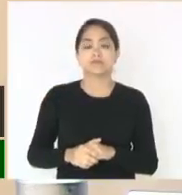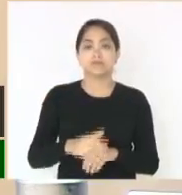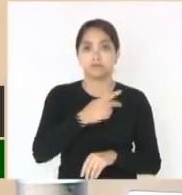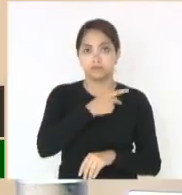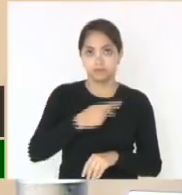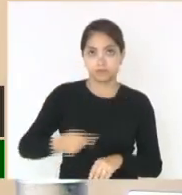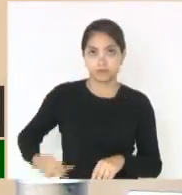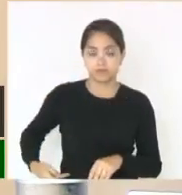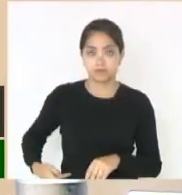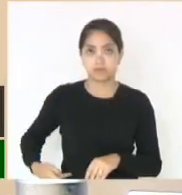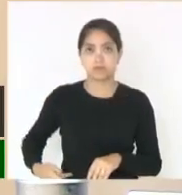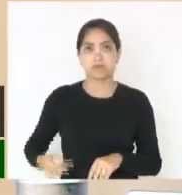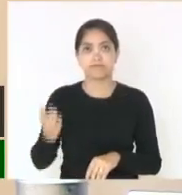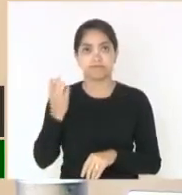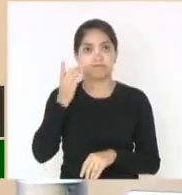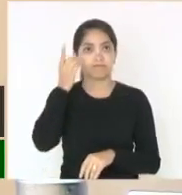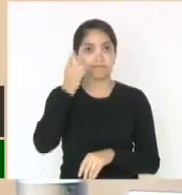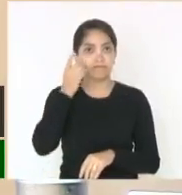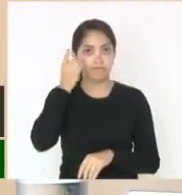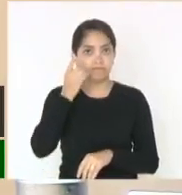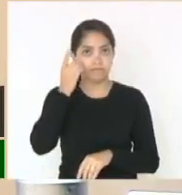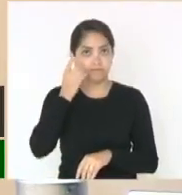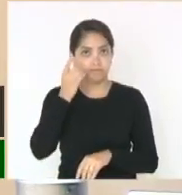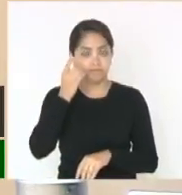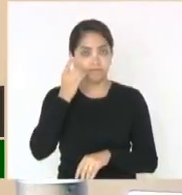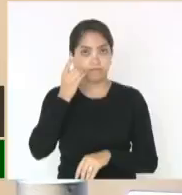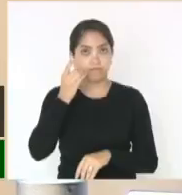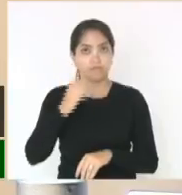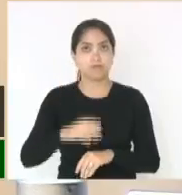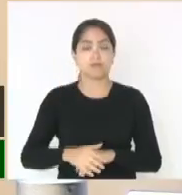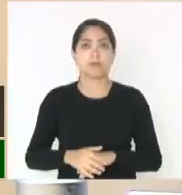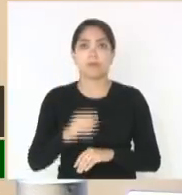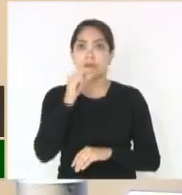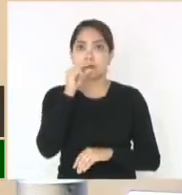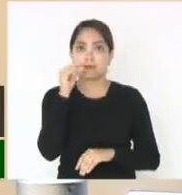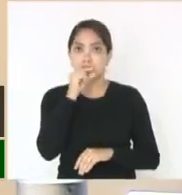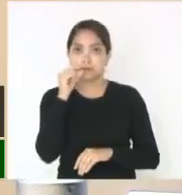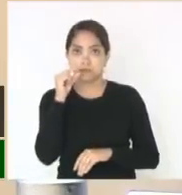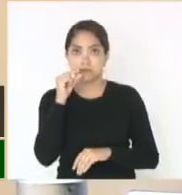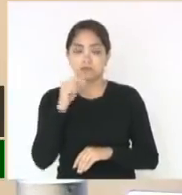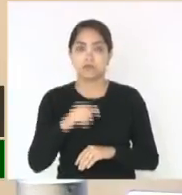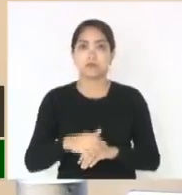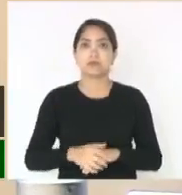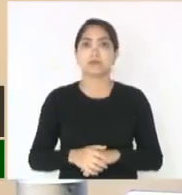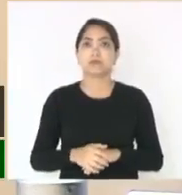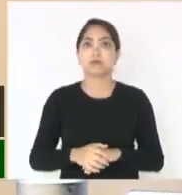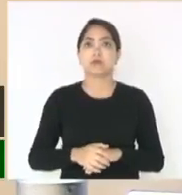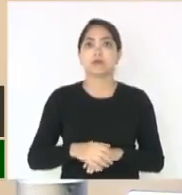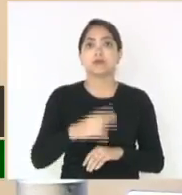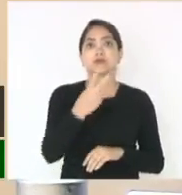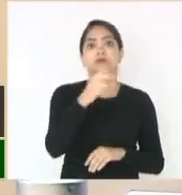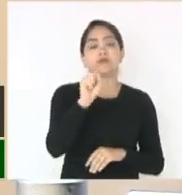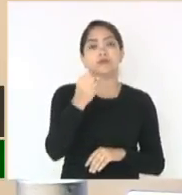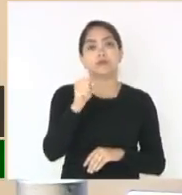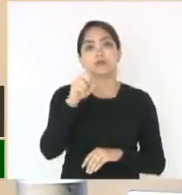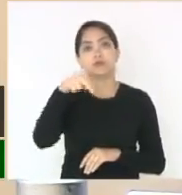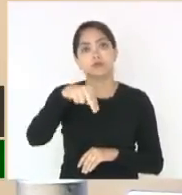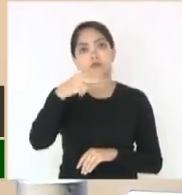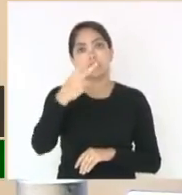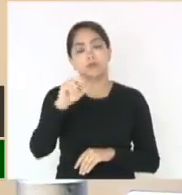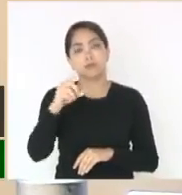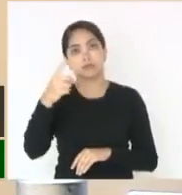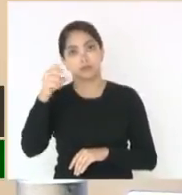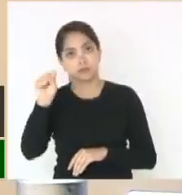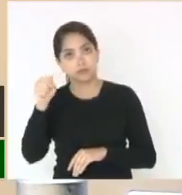presidência, nosso querido deputado Silvio Drevik, às 19 horas do dia 28 de novembro do ano de